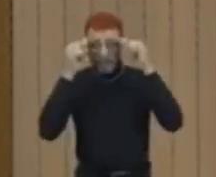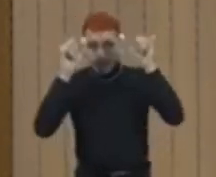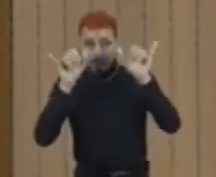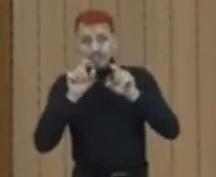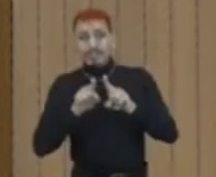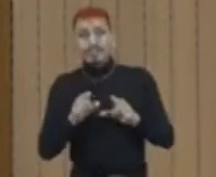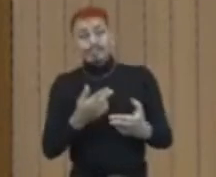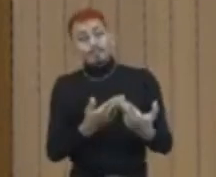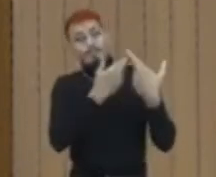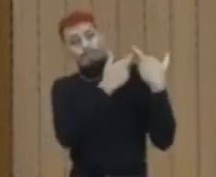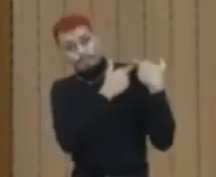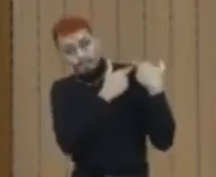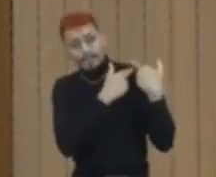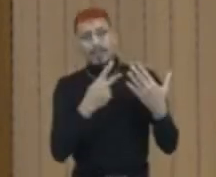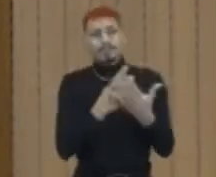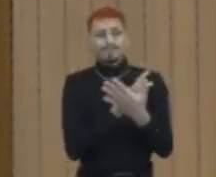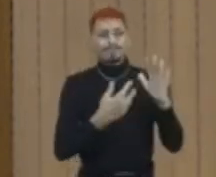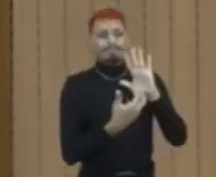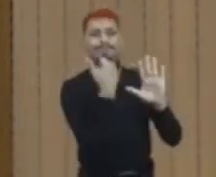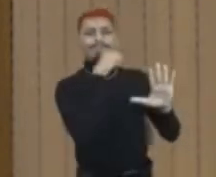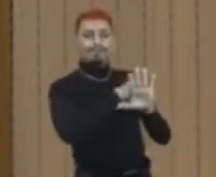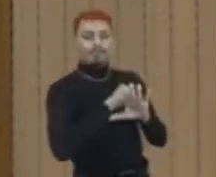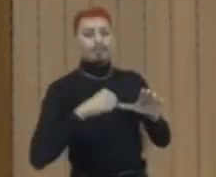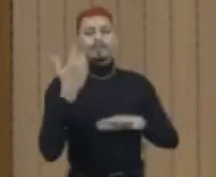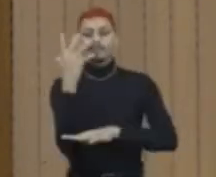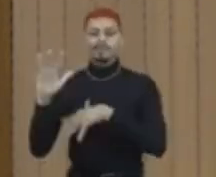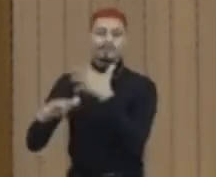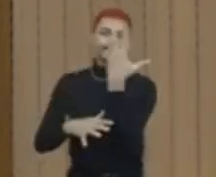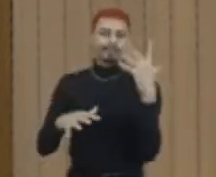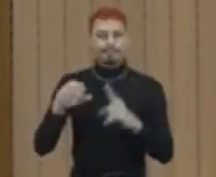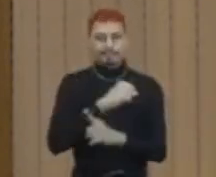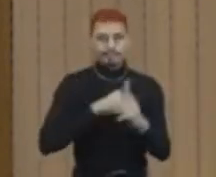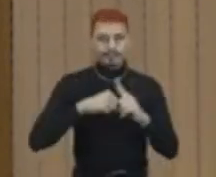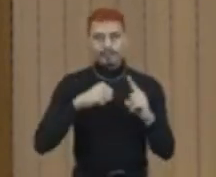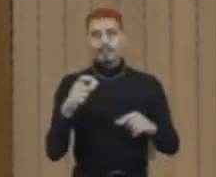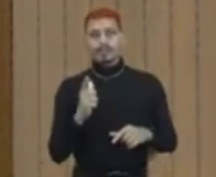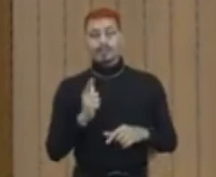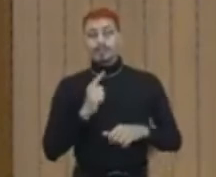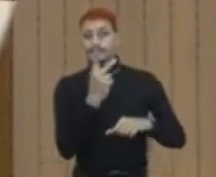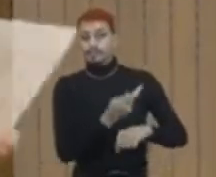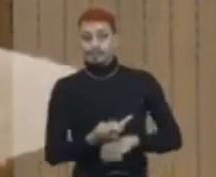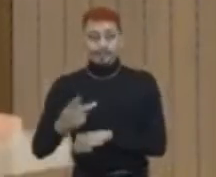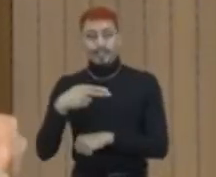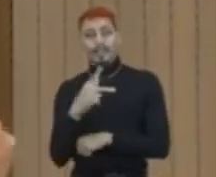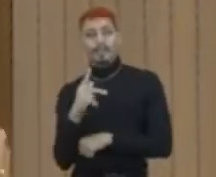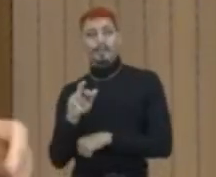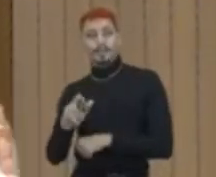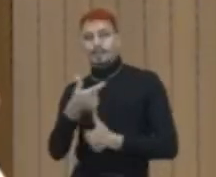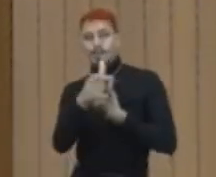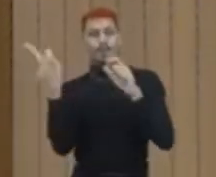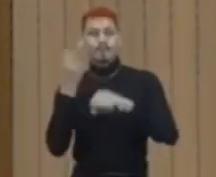por violações à legislação socioambiental. Reconhecido pelo prêmio da NPR e por diversas